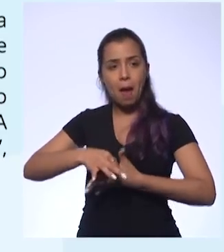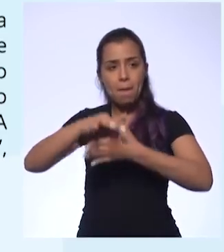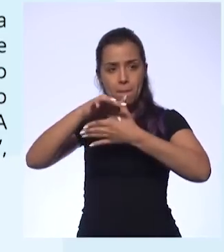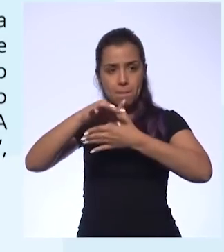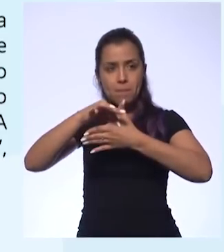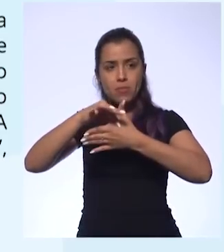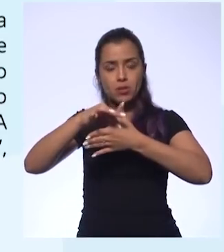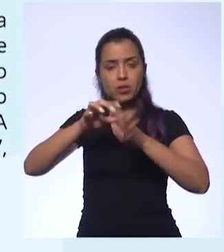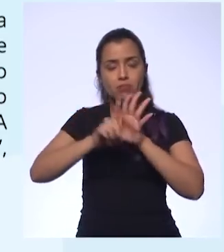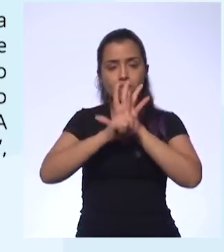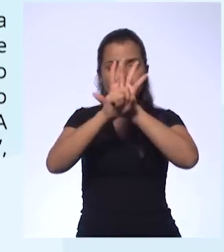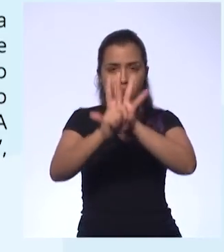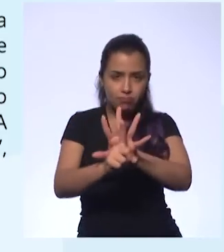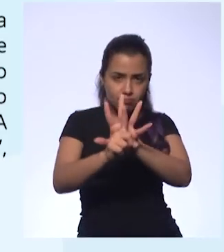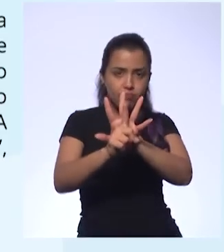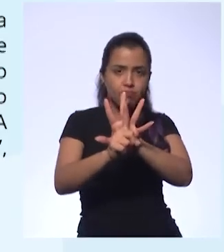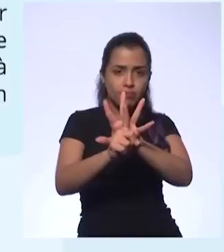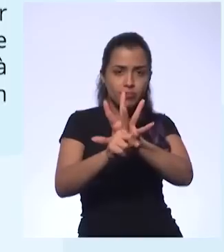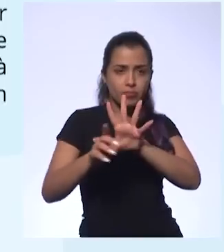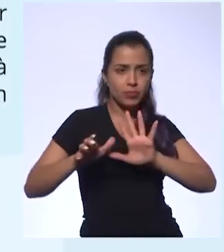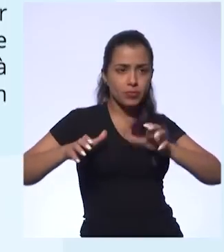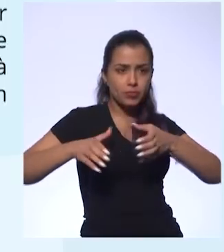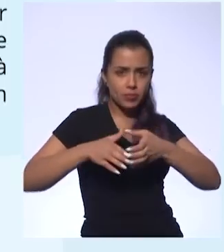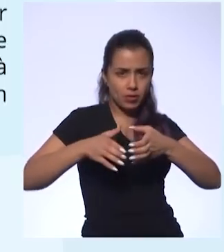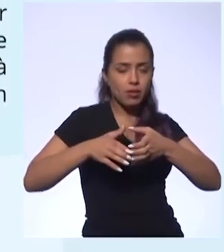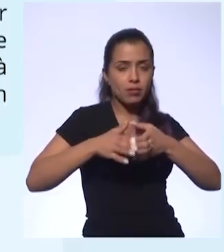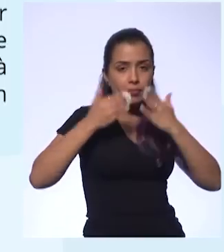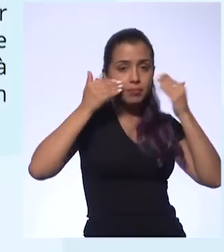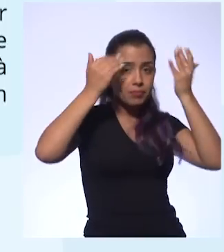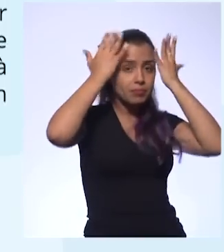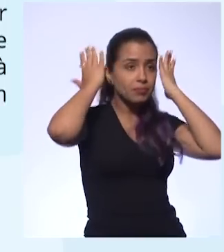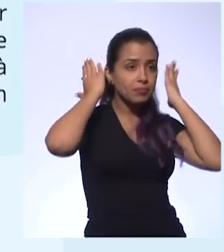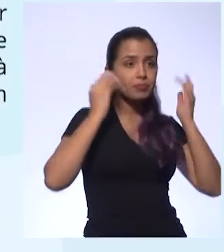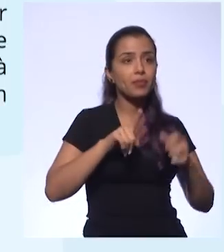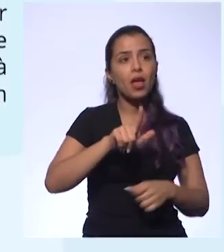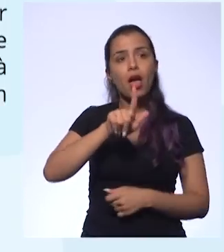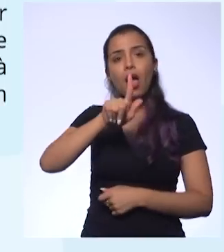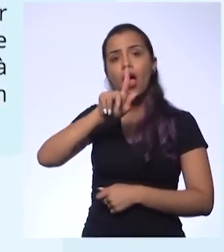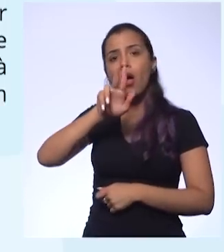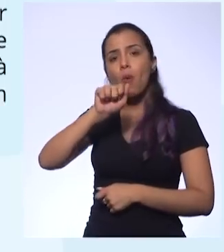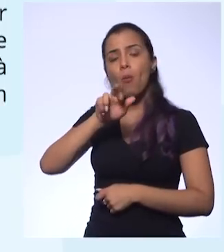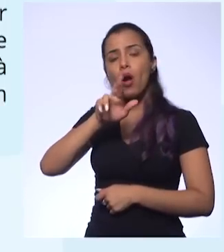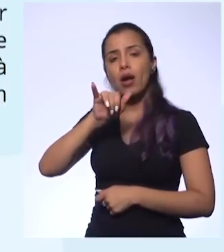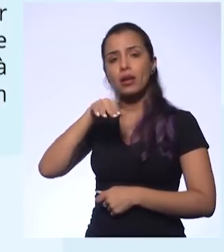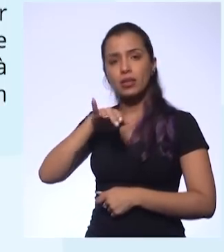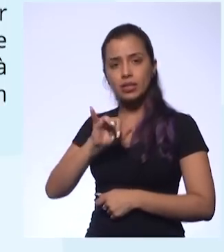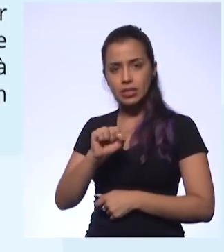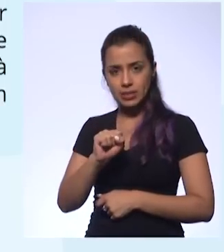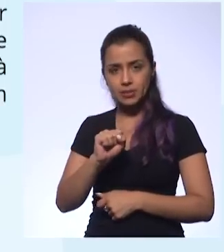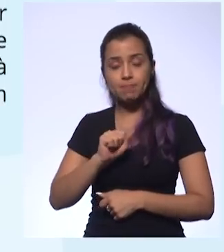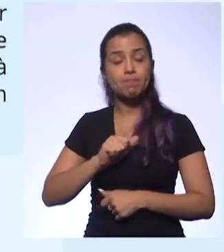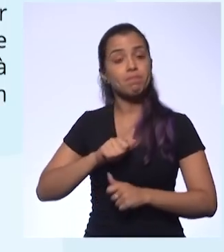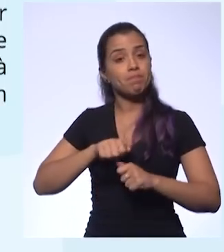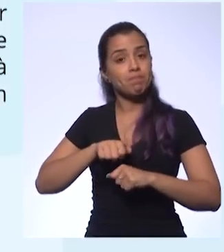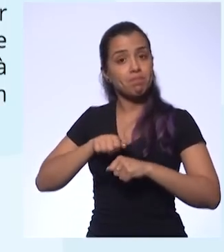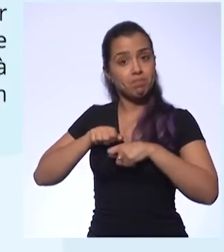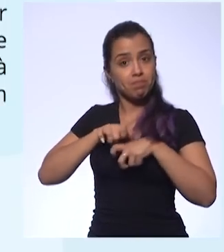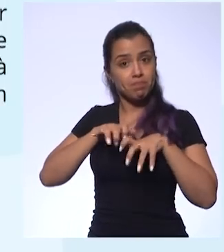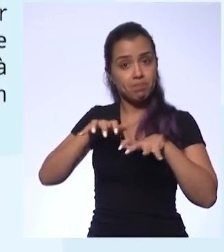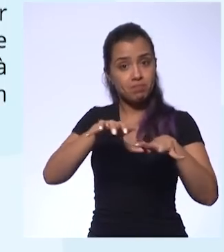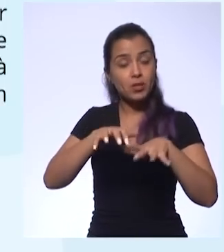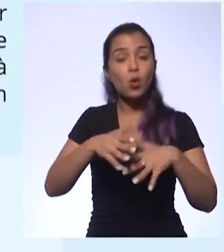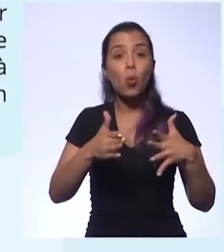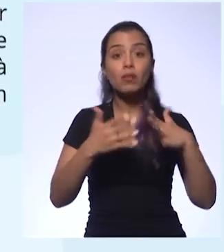Mbia, AFP. Os guaranis ocuparam a área, segundo denúncias, logo após a empresa